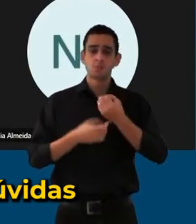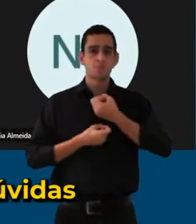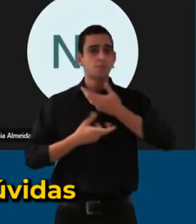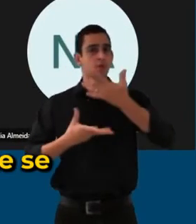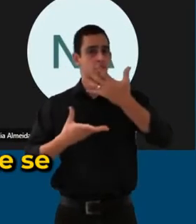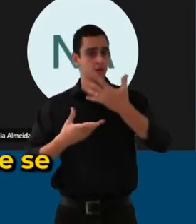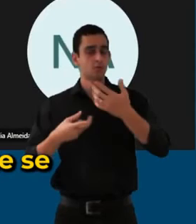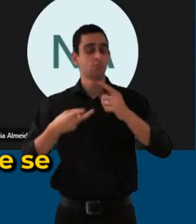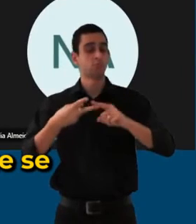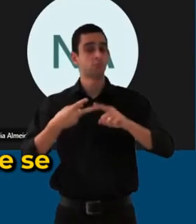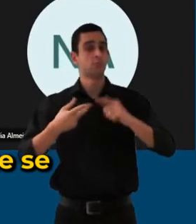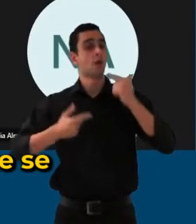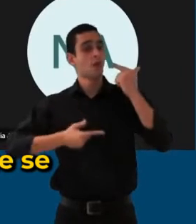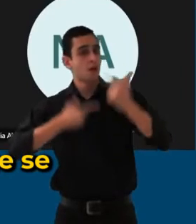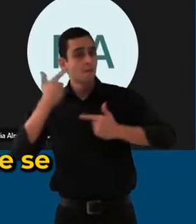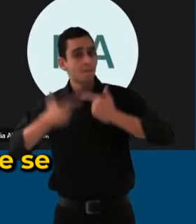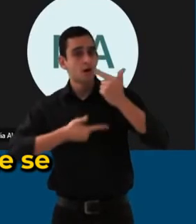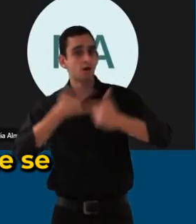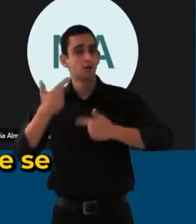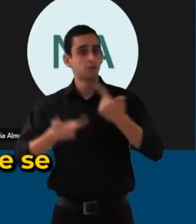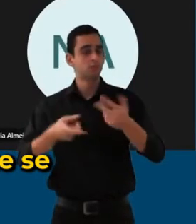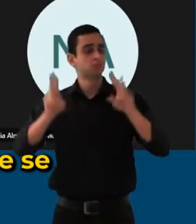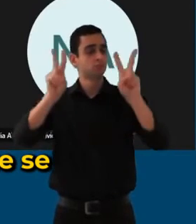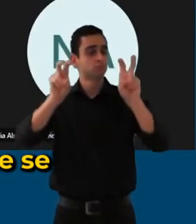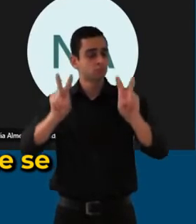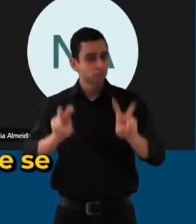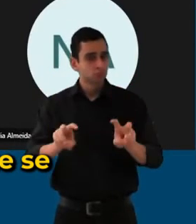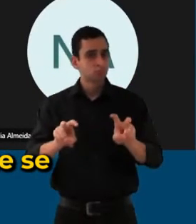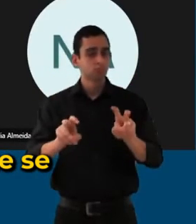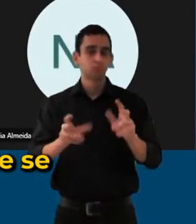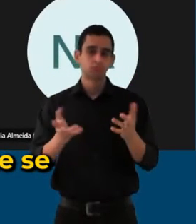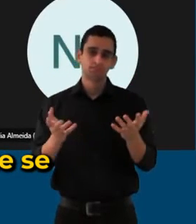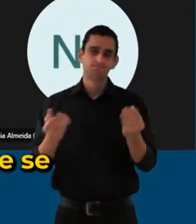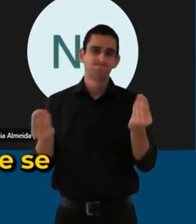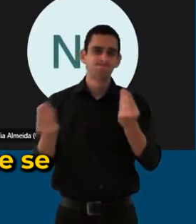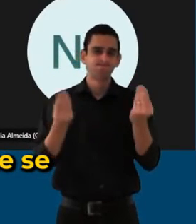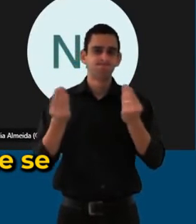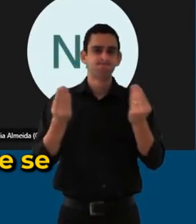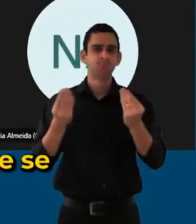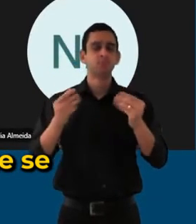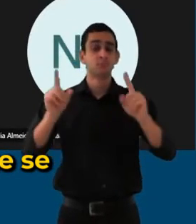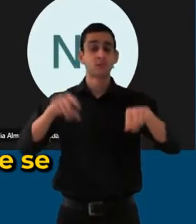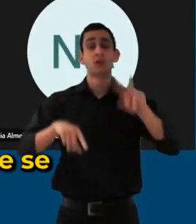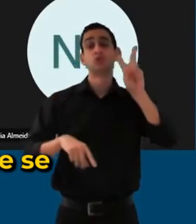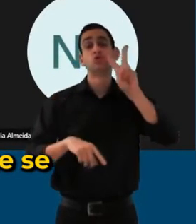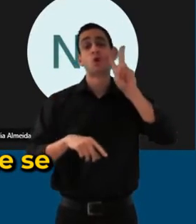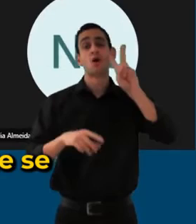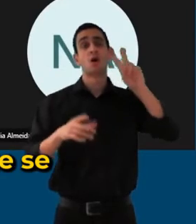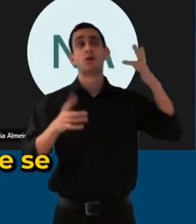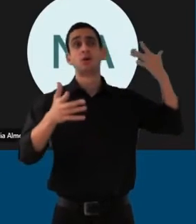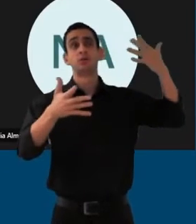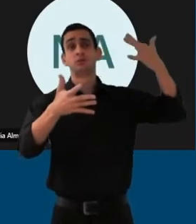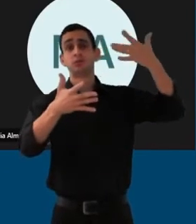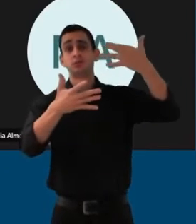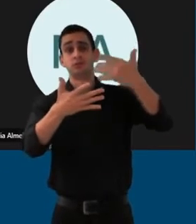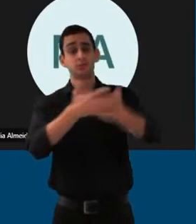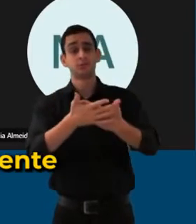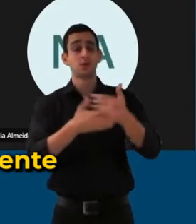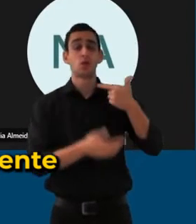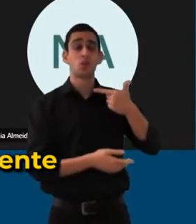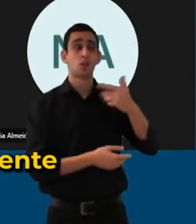essas dúvidas que naturalmente ficam numa história que se arrasta desde os anos 2000,